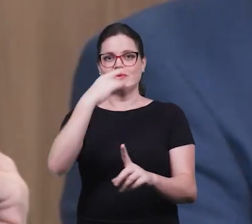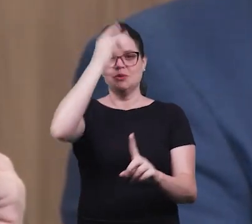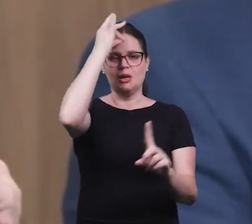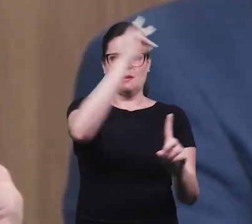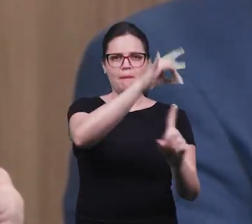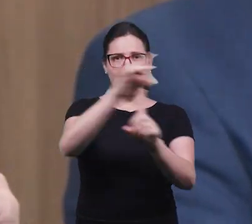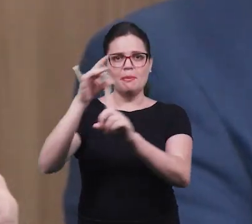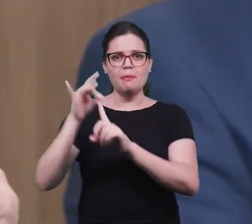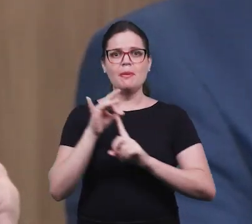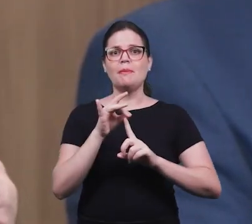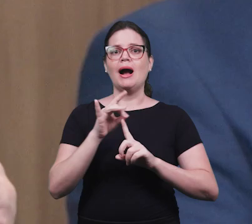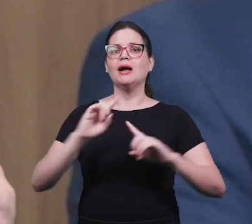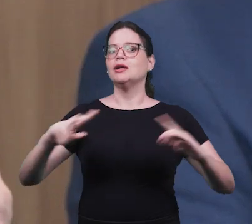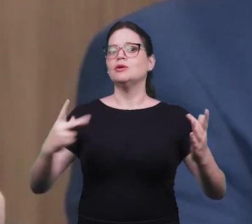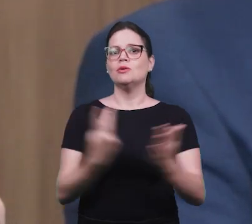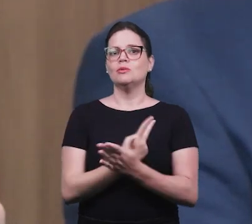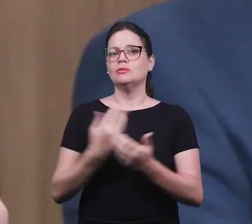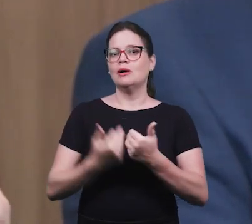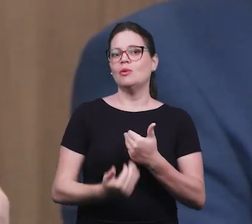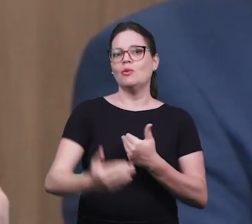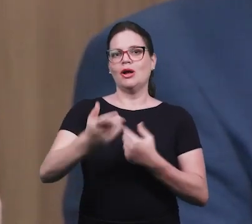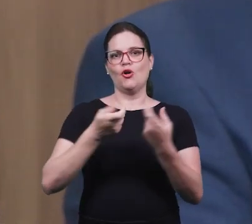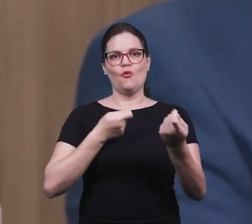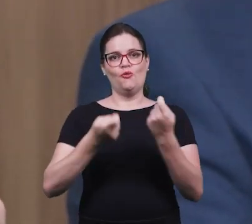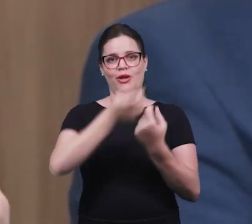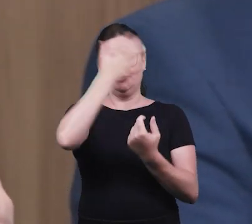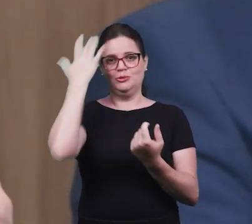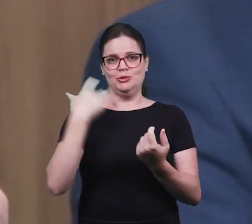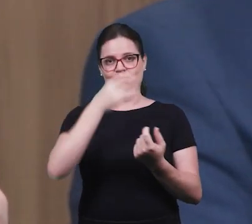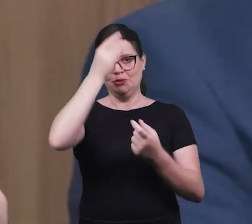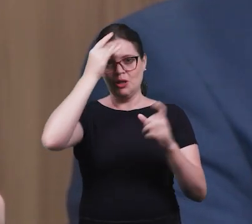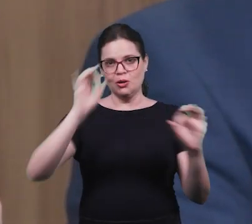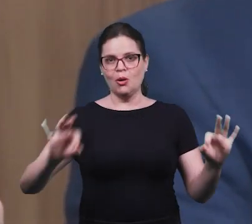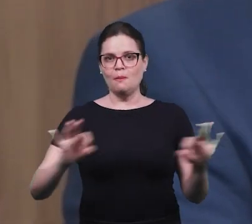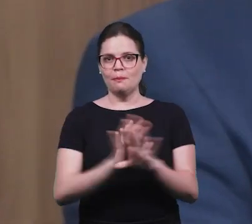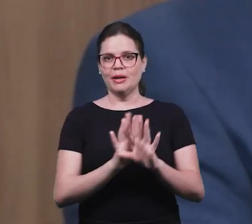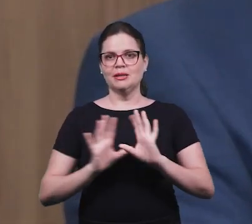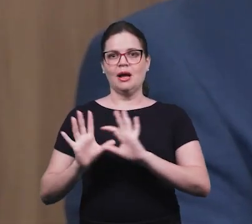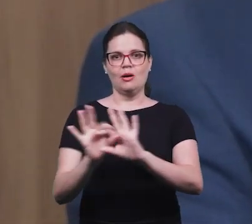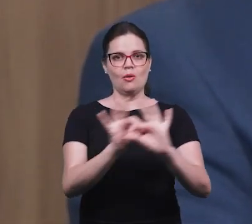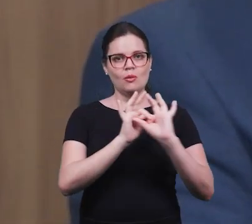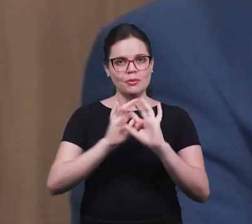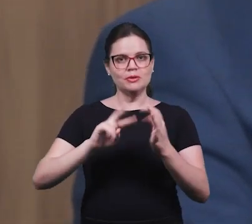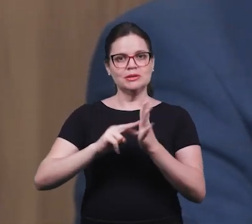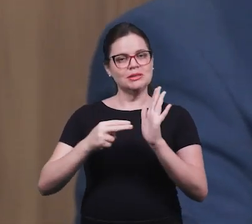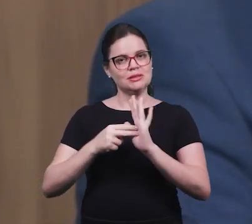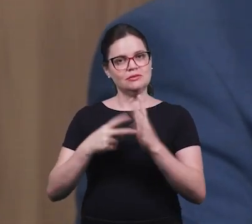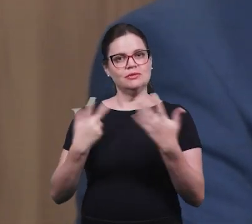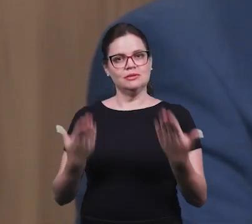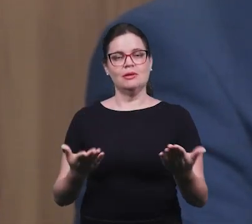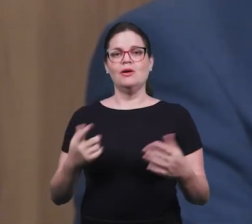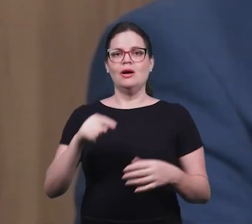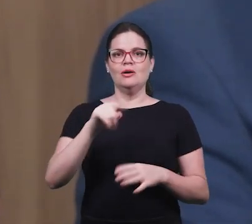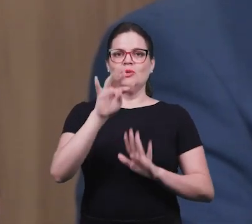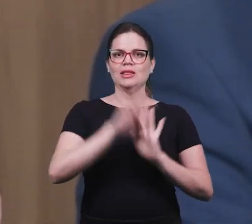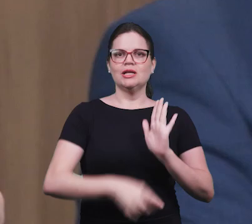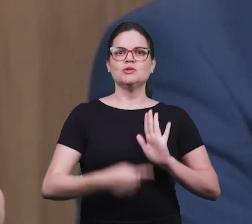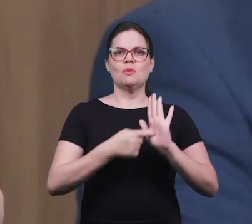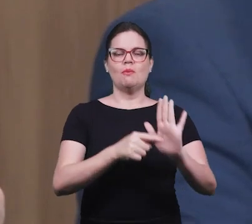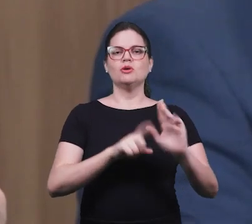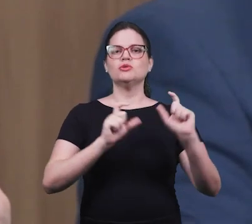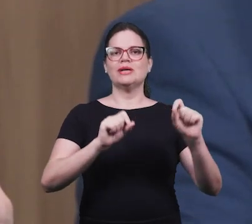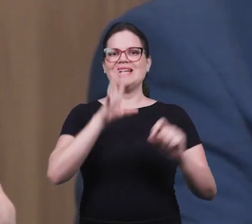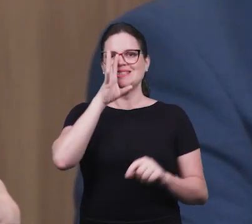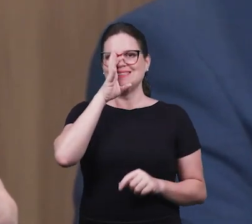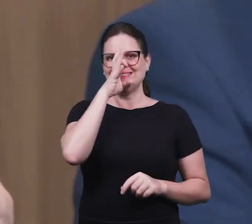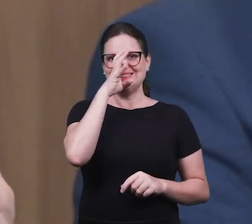do Espírito Santo pleno. Então a comunhão é essa herança gloriosa. O interessante é que o texto começa, perseveravam, ou seja,